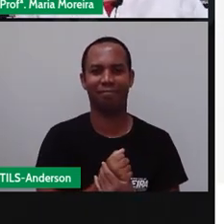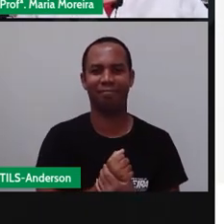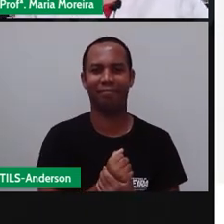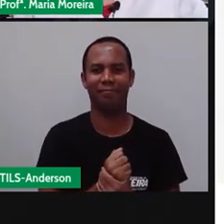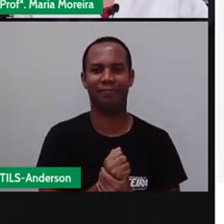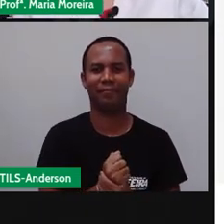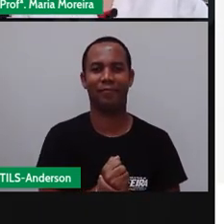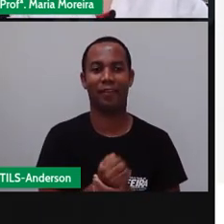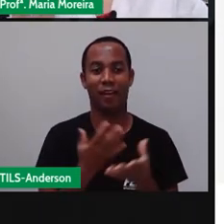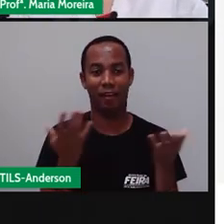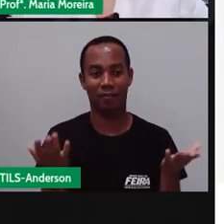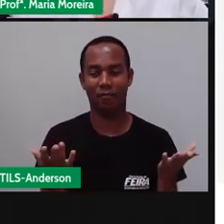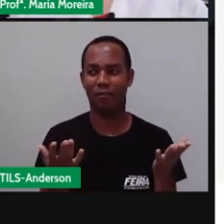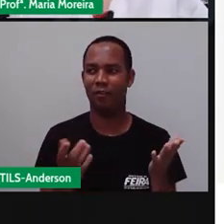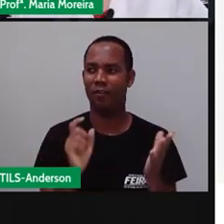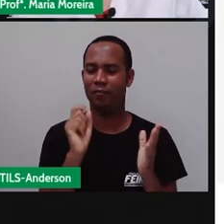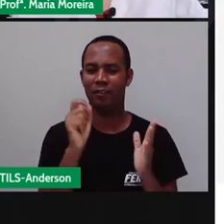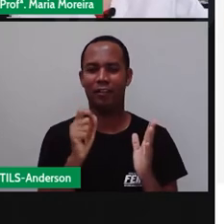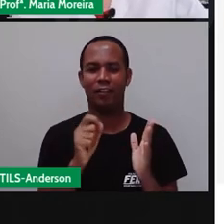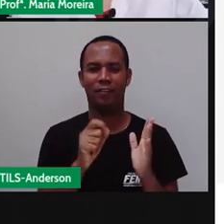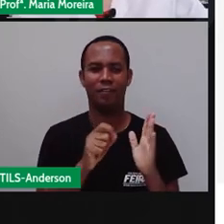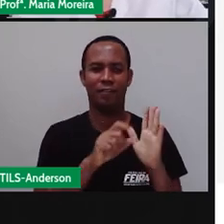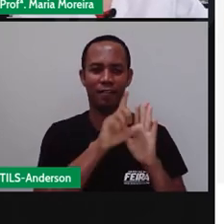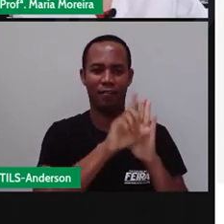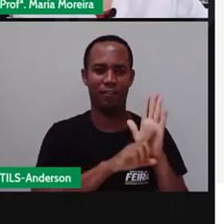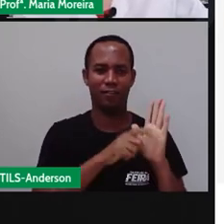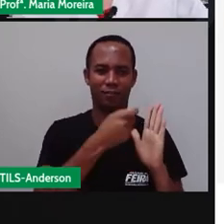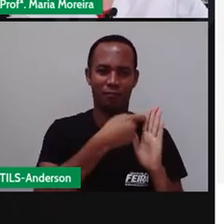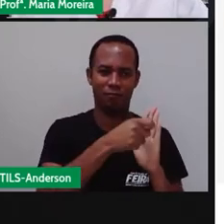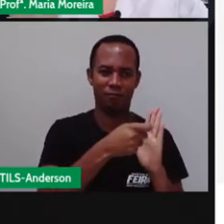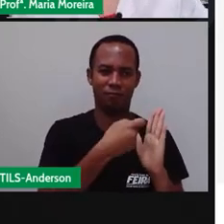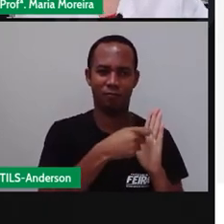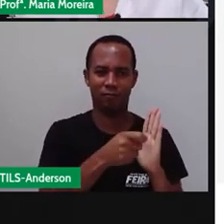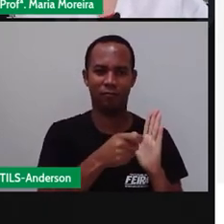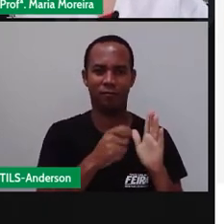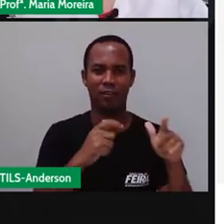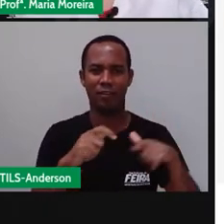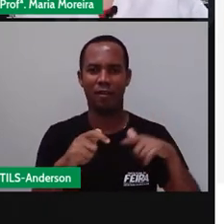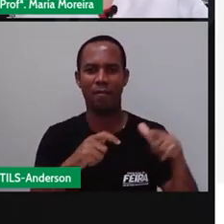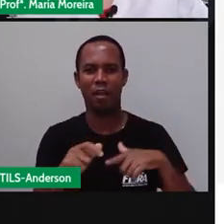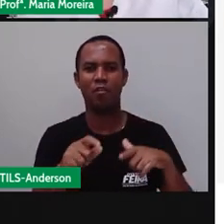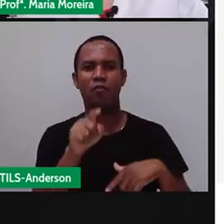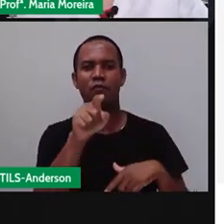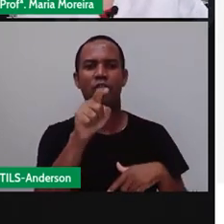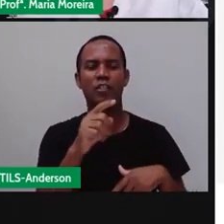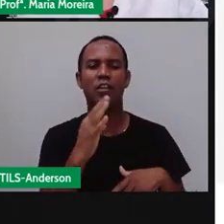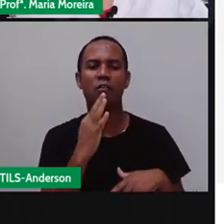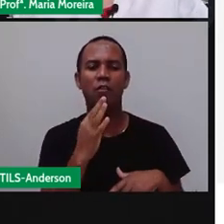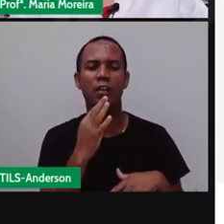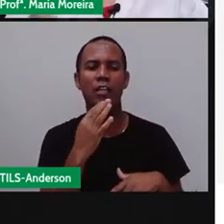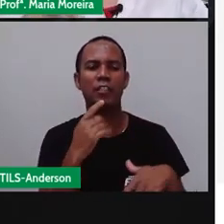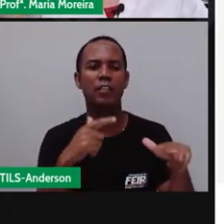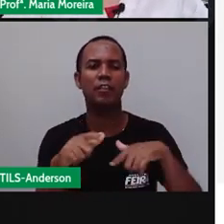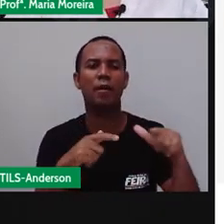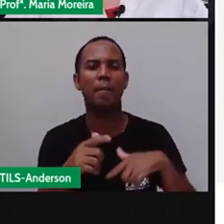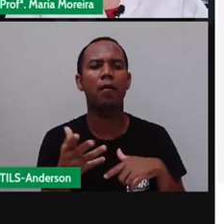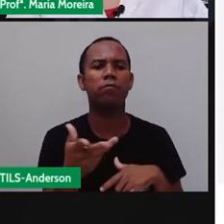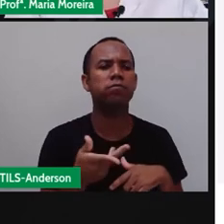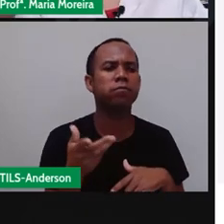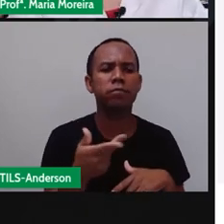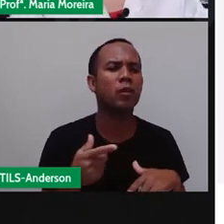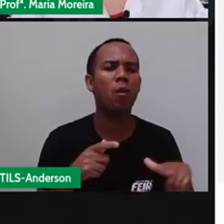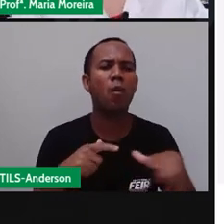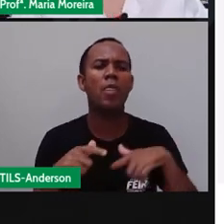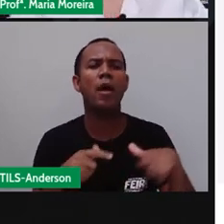Vamos fazer uma lista das profissões que você conhece, né? Ainda não sabe o que é uma profissão? Estamos aqui,